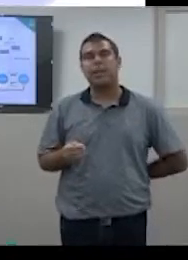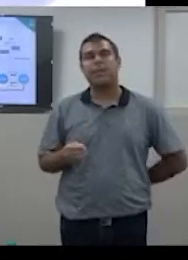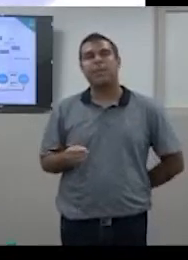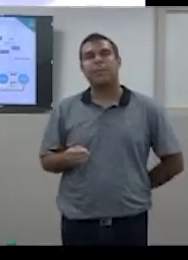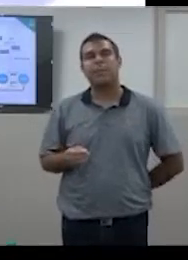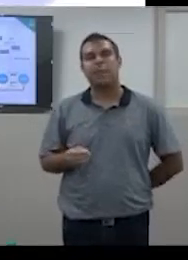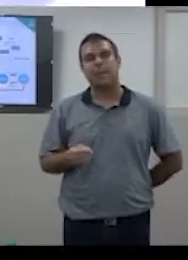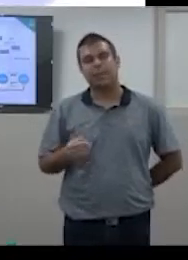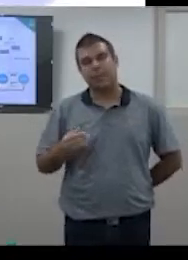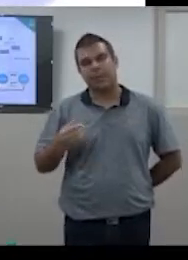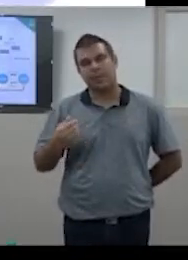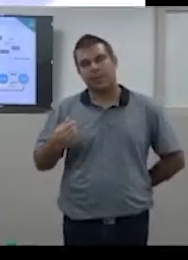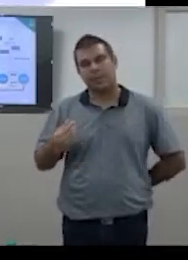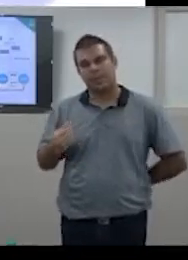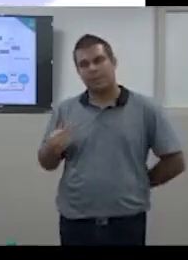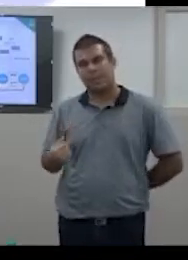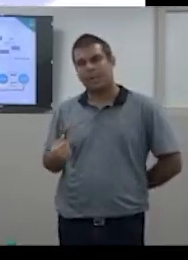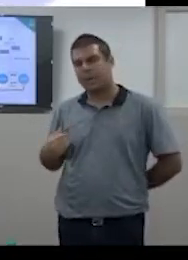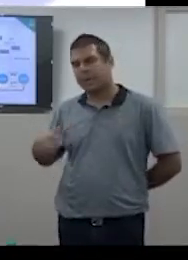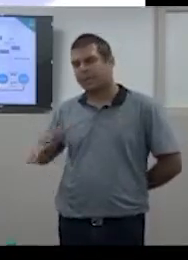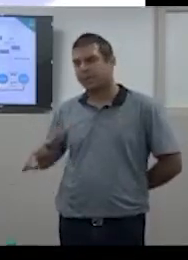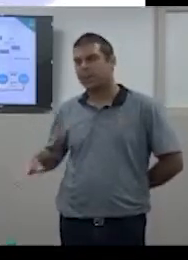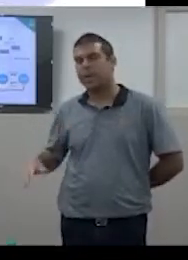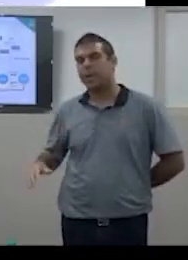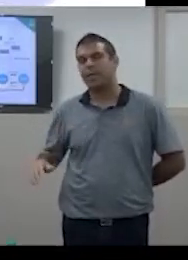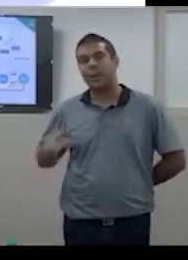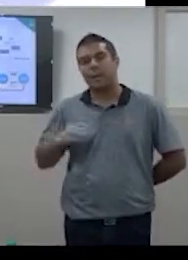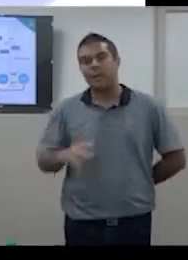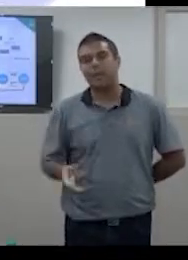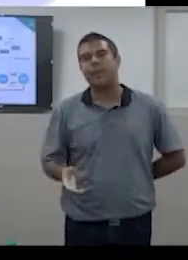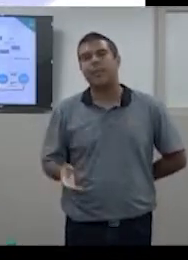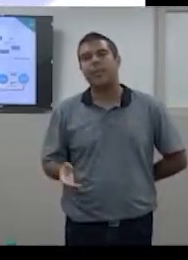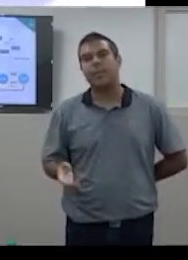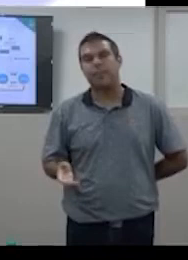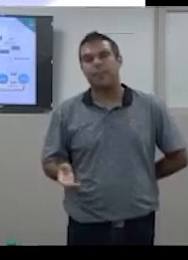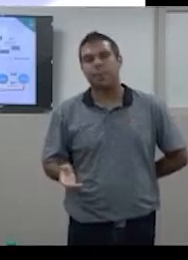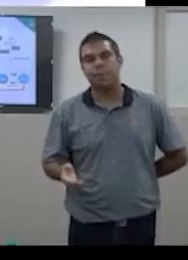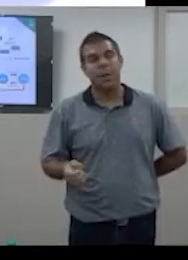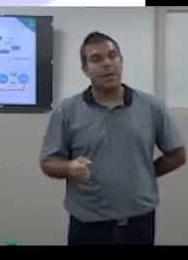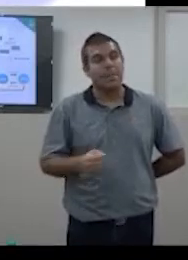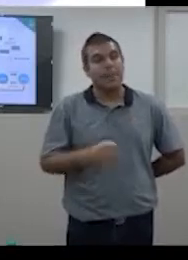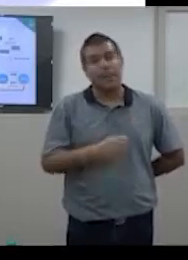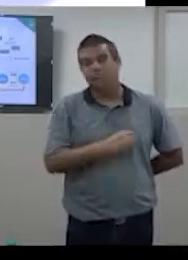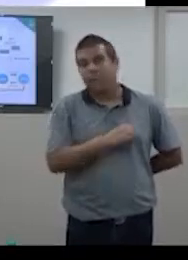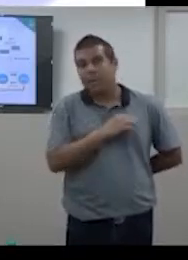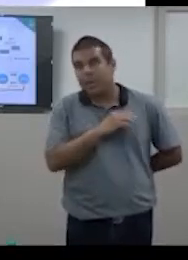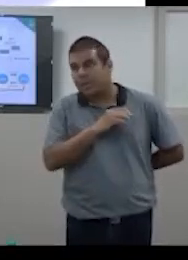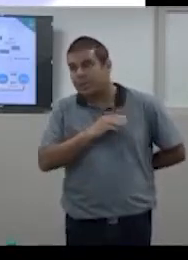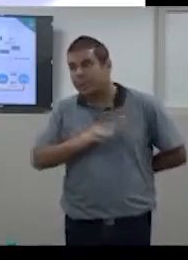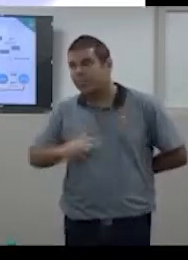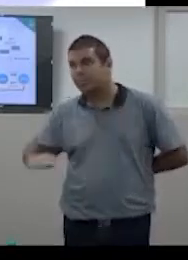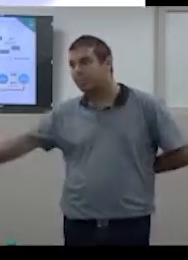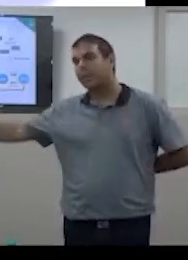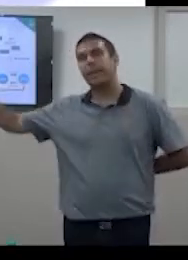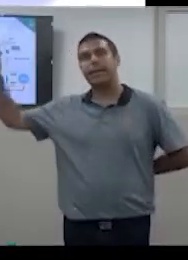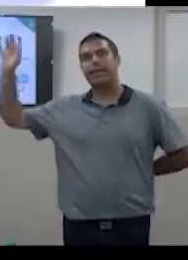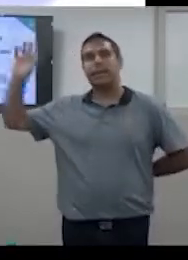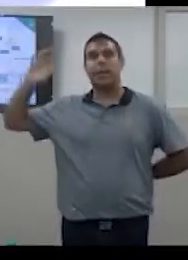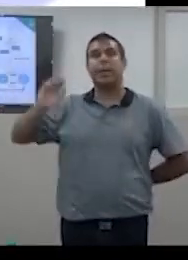paralelo nisso aqui, vamos imaginar que você está morando na sua casa e bem na frente tem uma estrada de chão e passa um caminhão